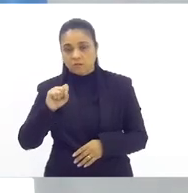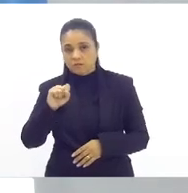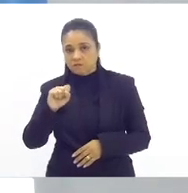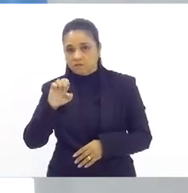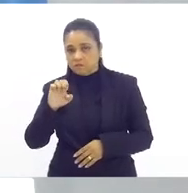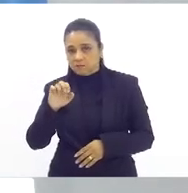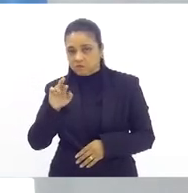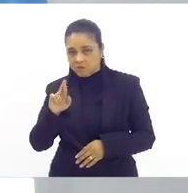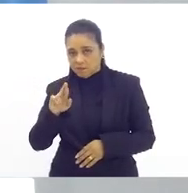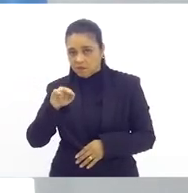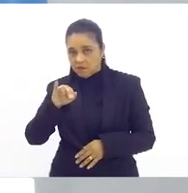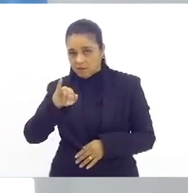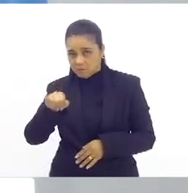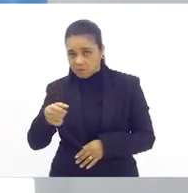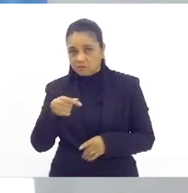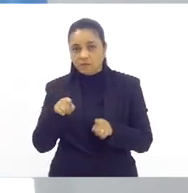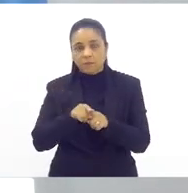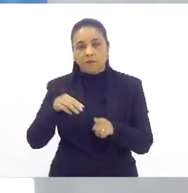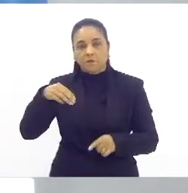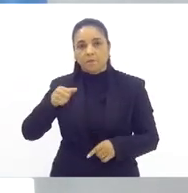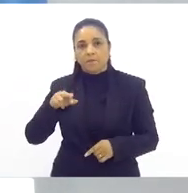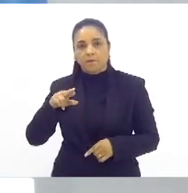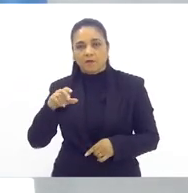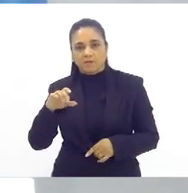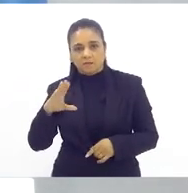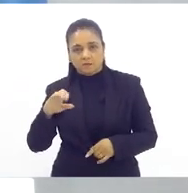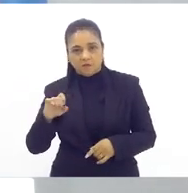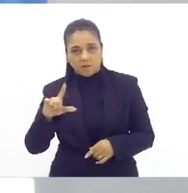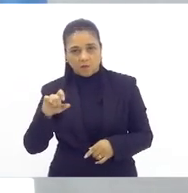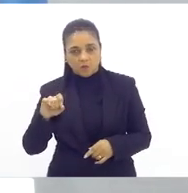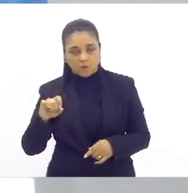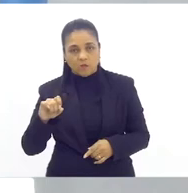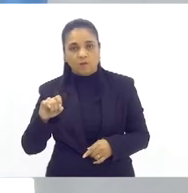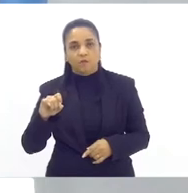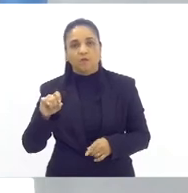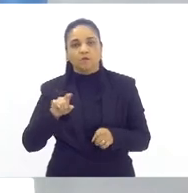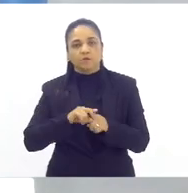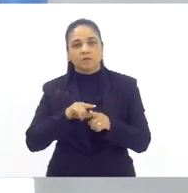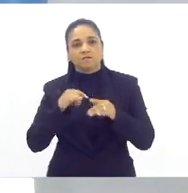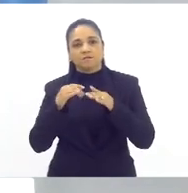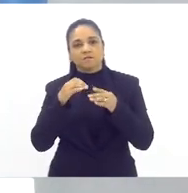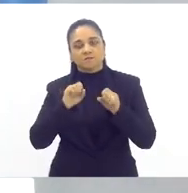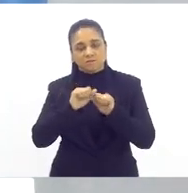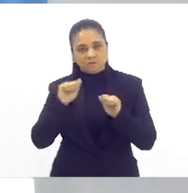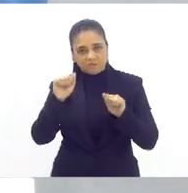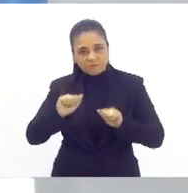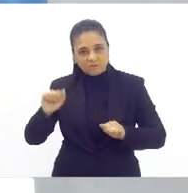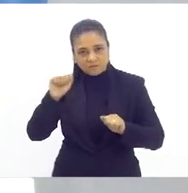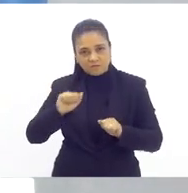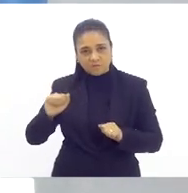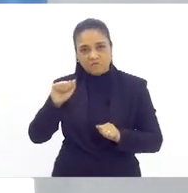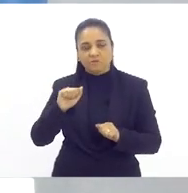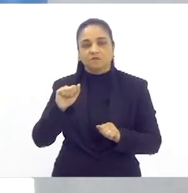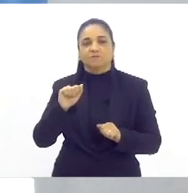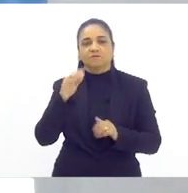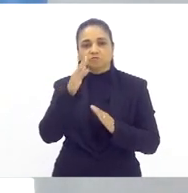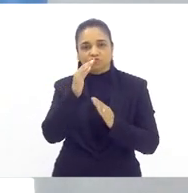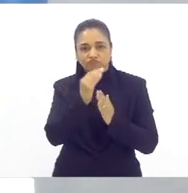e Marcelo Costa Nicolau da associação de docente do ensino superior da Faetec